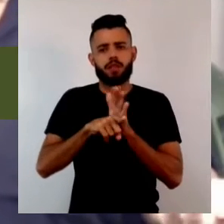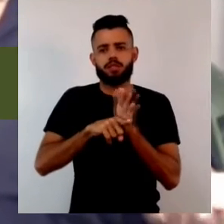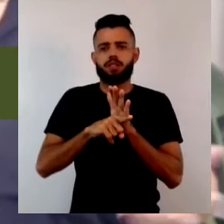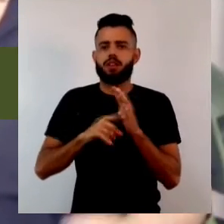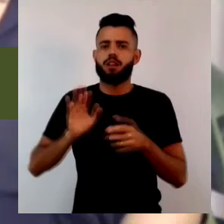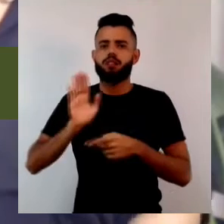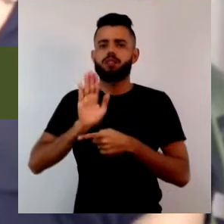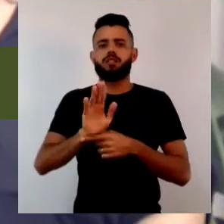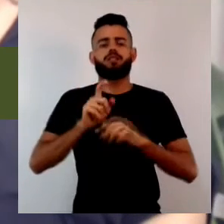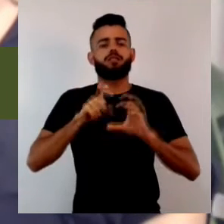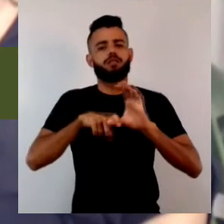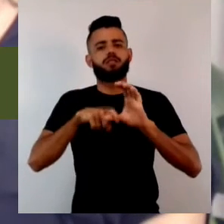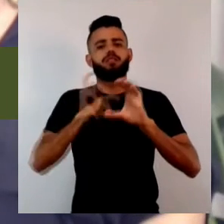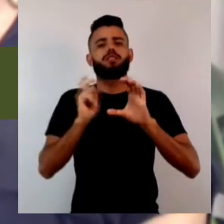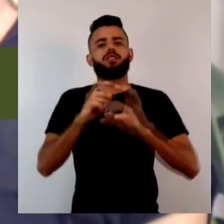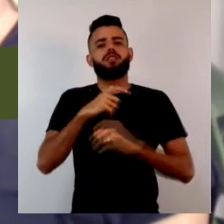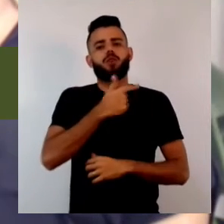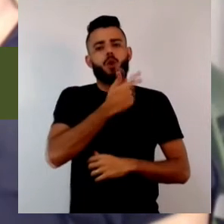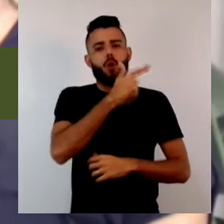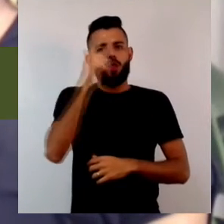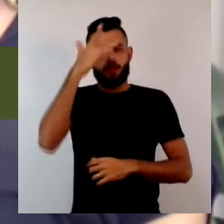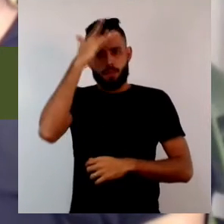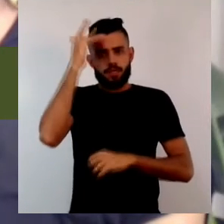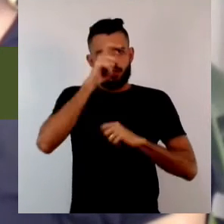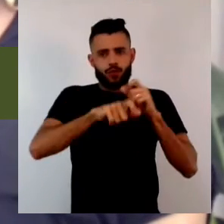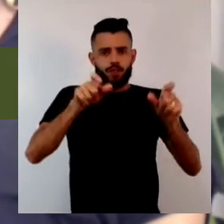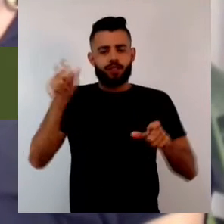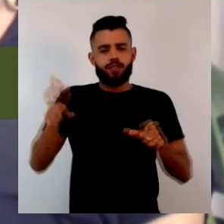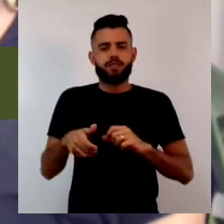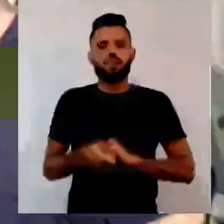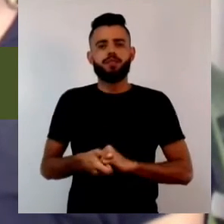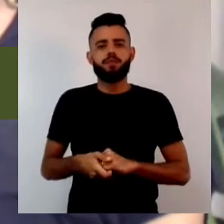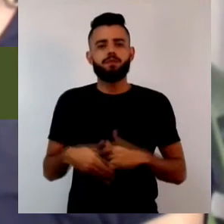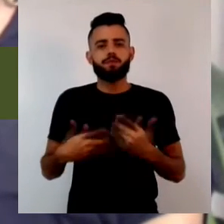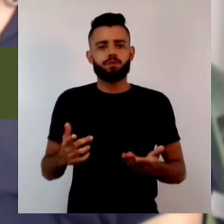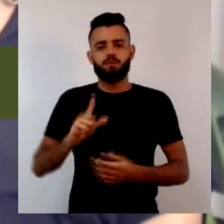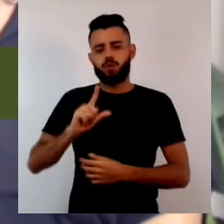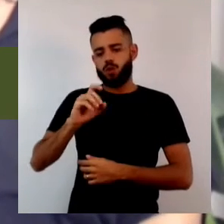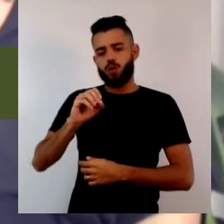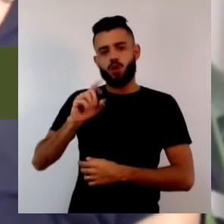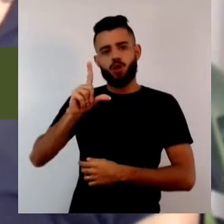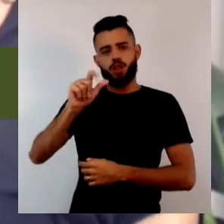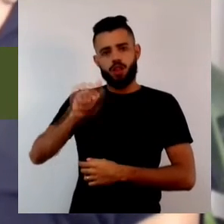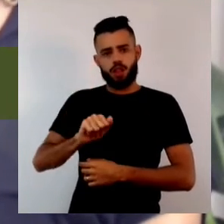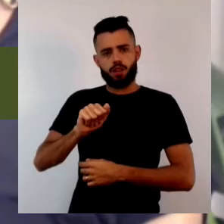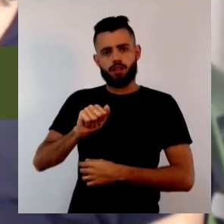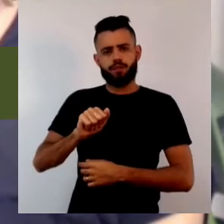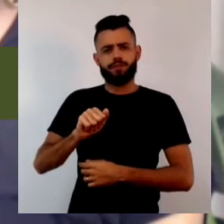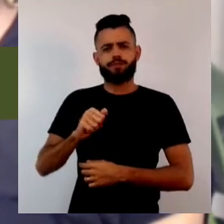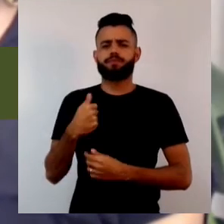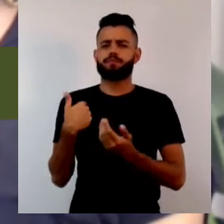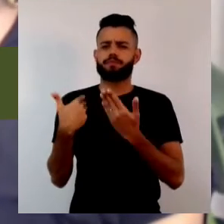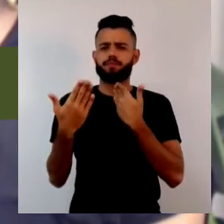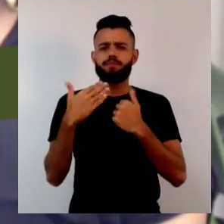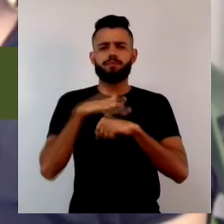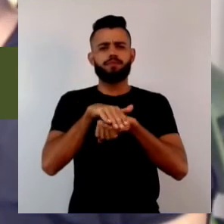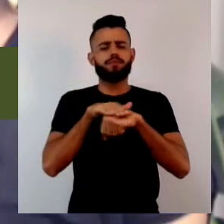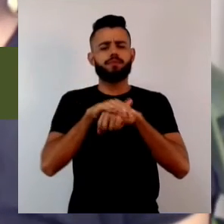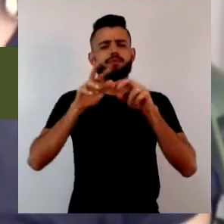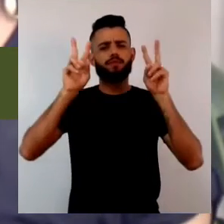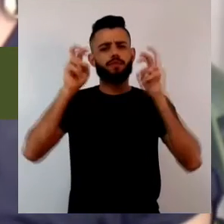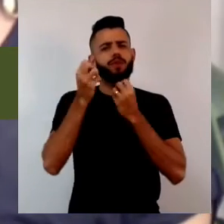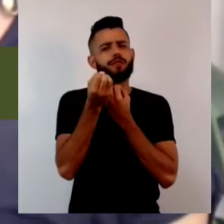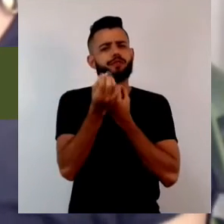outras pessoas. Com vocês, Lola Fernandes, moderando esse bate-papo sobre informação como forma de